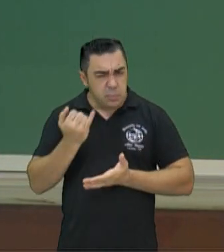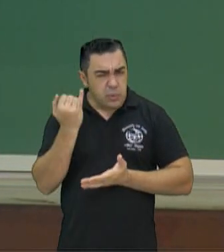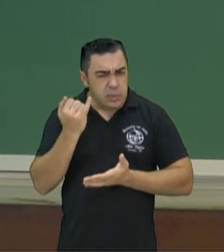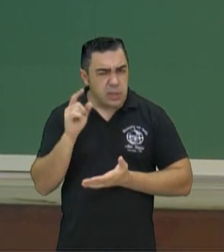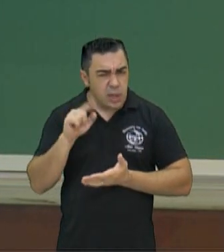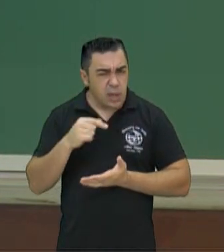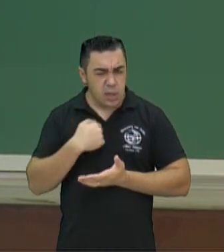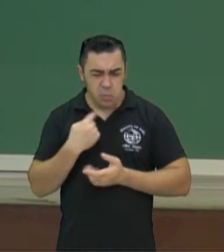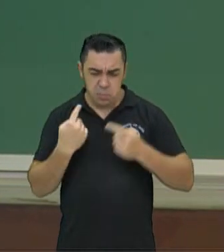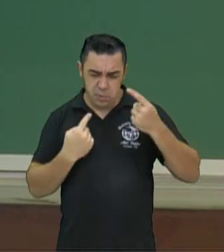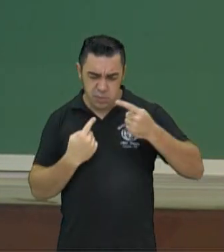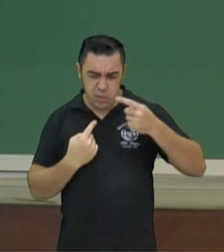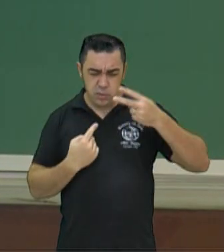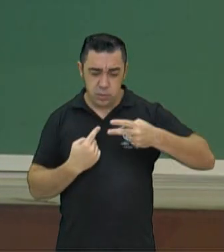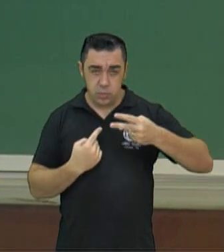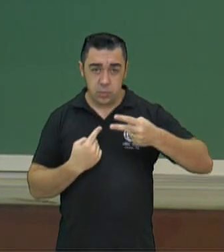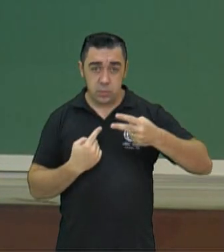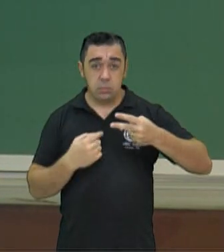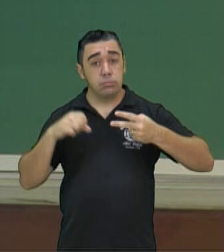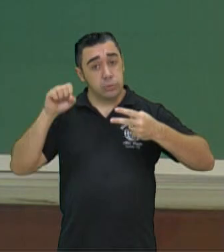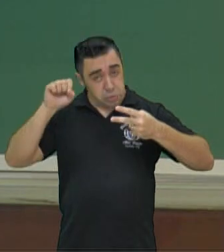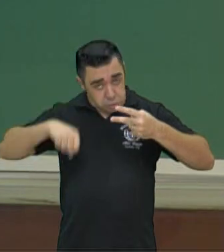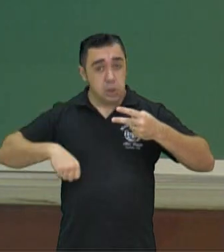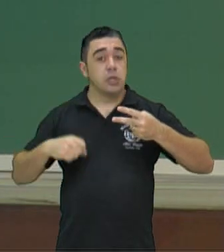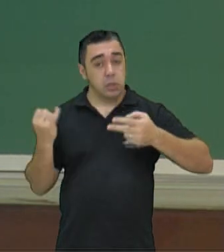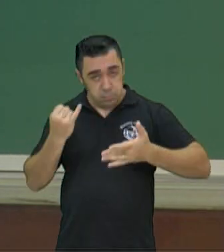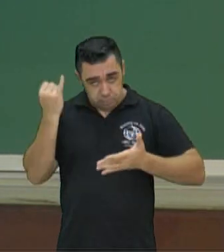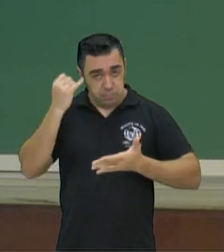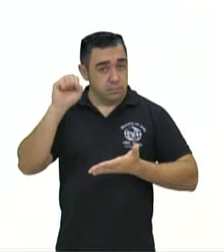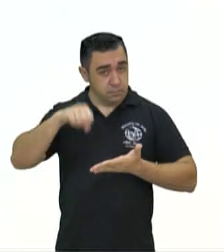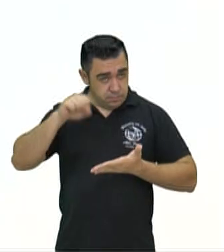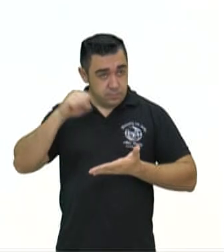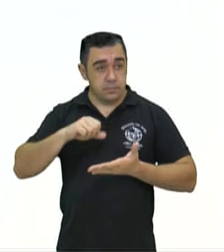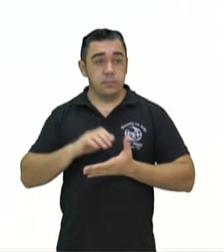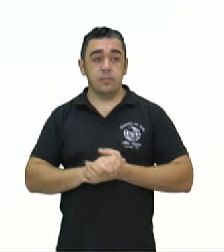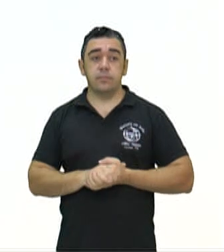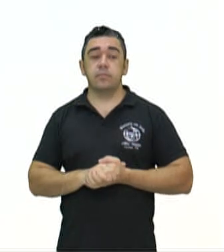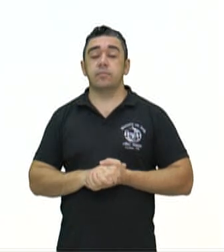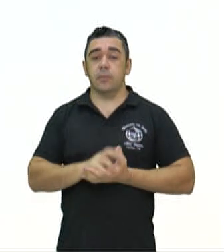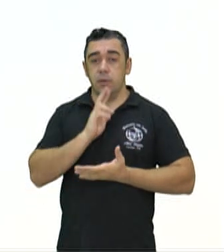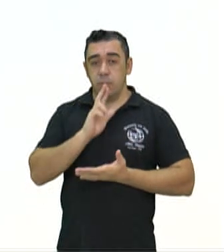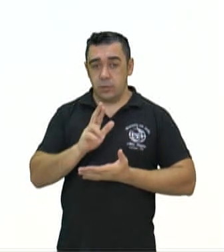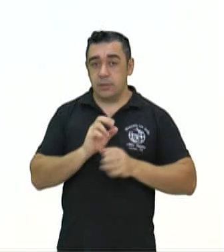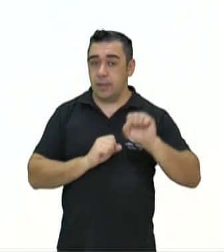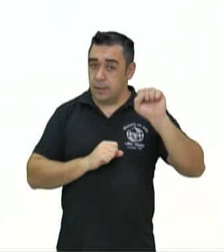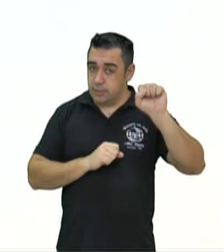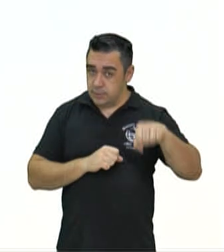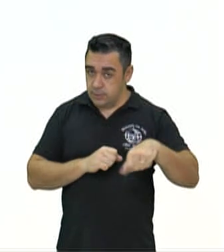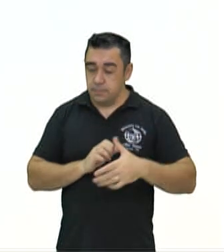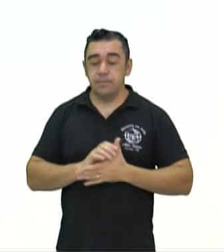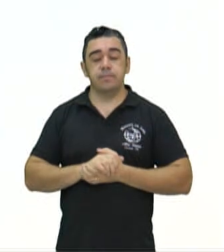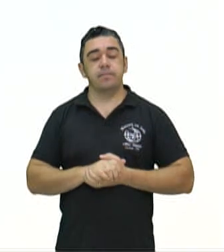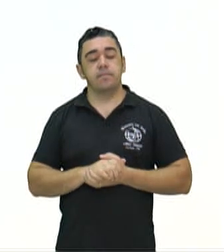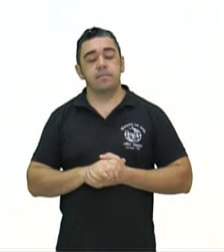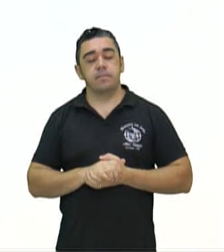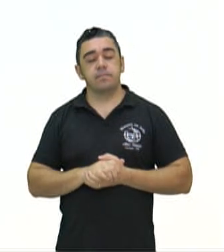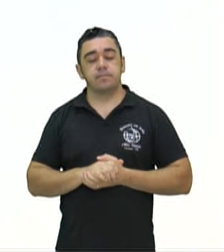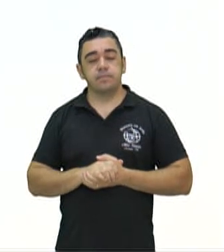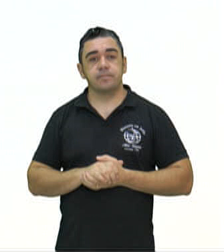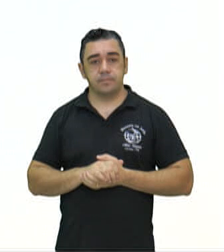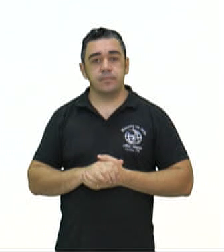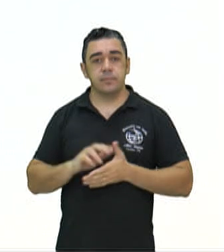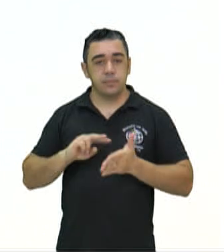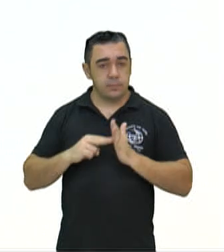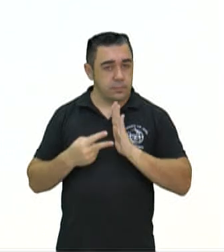vou ficar em primeiro ou em segundo lugar? Importa, né? Então, a resposta é sim. Aham,